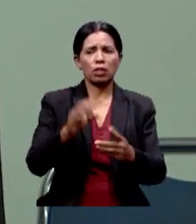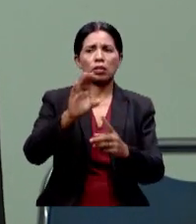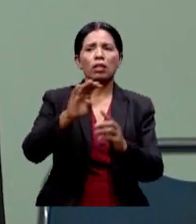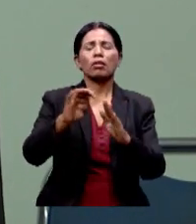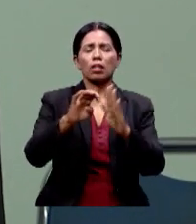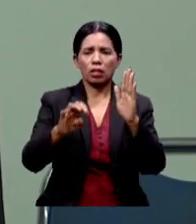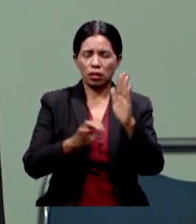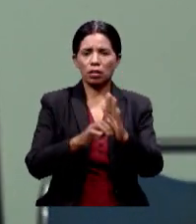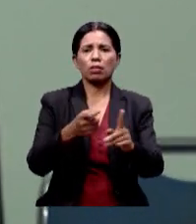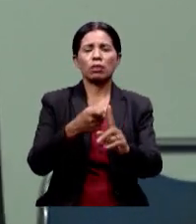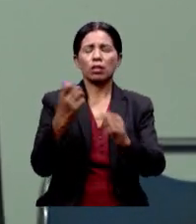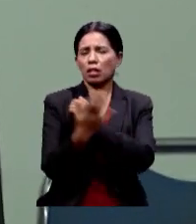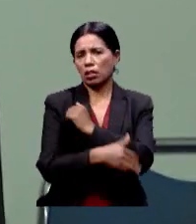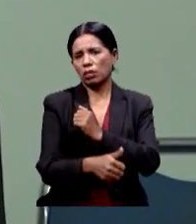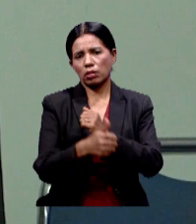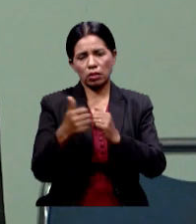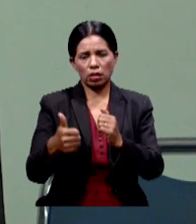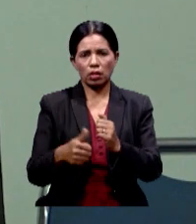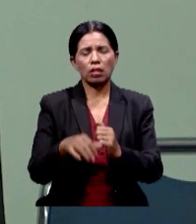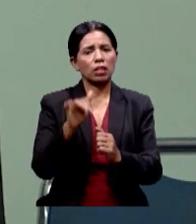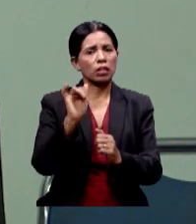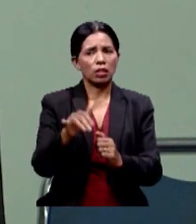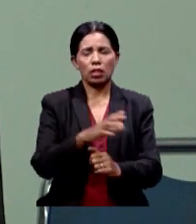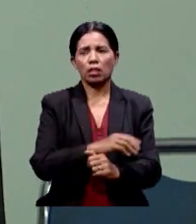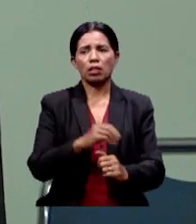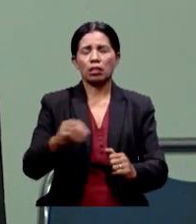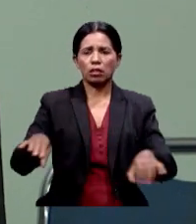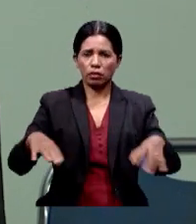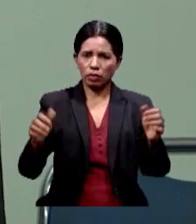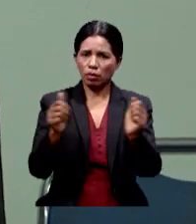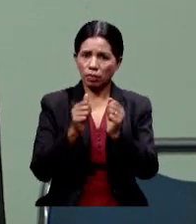interesse país, né? Qualquer momento que nem solicita,